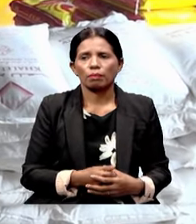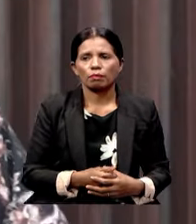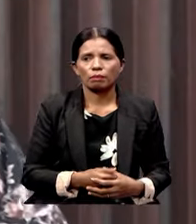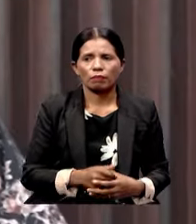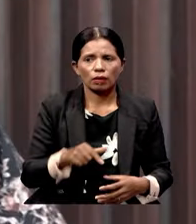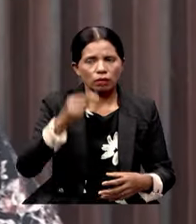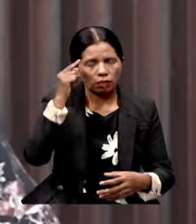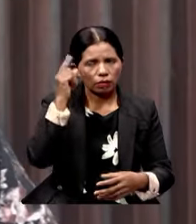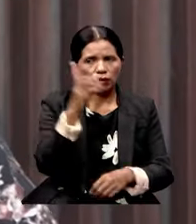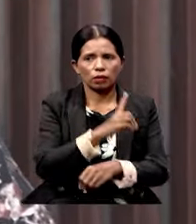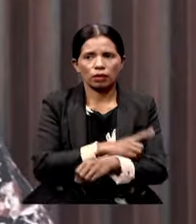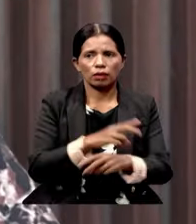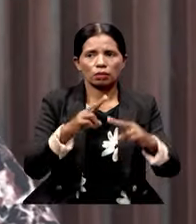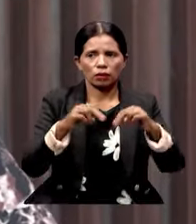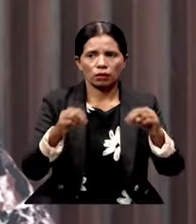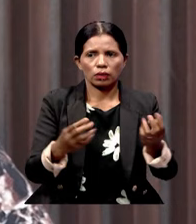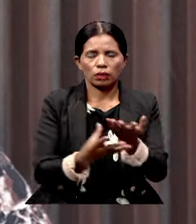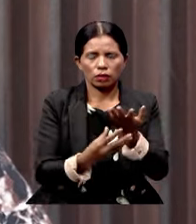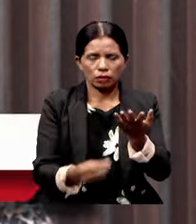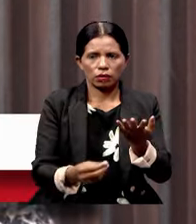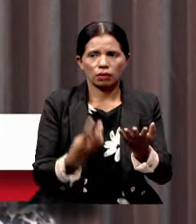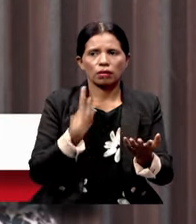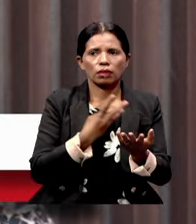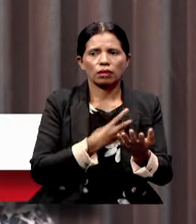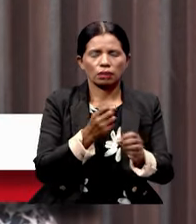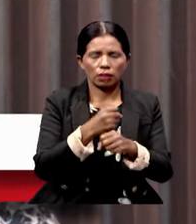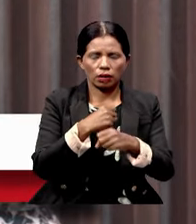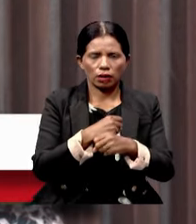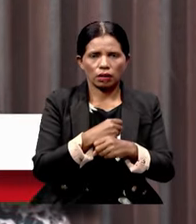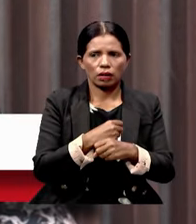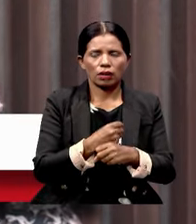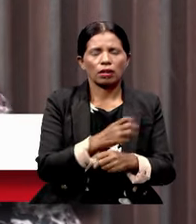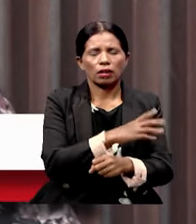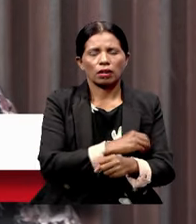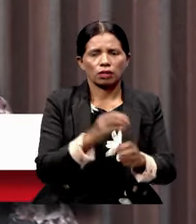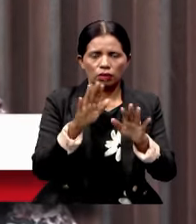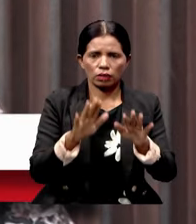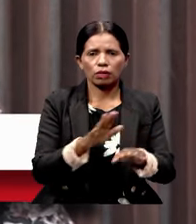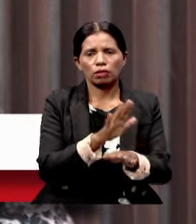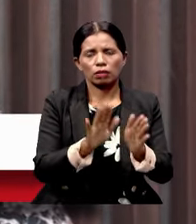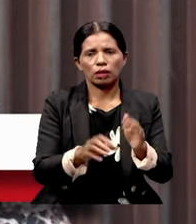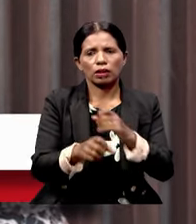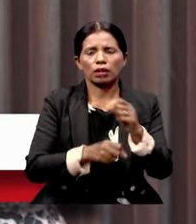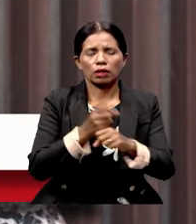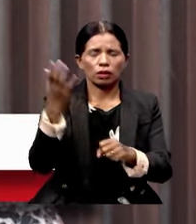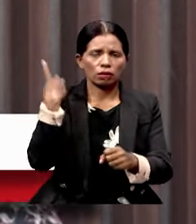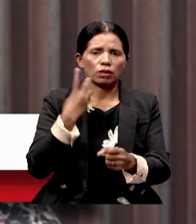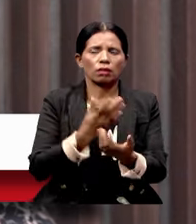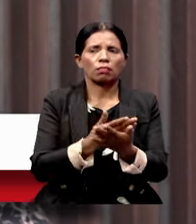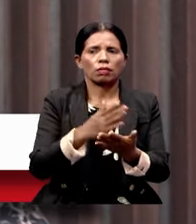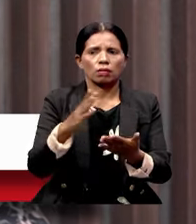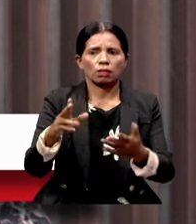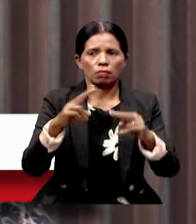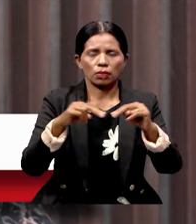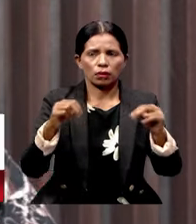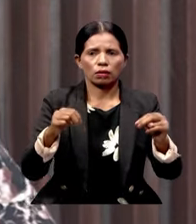bot ne bele kar manto lo be trigo ne folin bele tum para ita na se latun kar anta ne fat ne ba. Tam ba anja tinan kotu kun ami so sa be manto